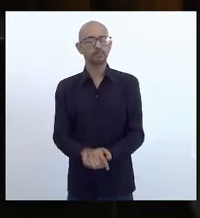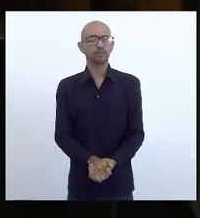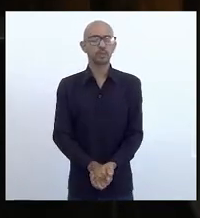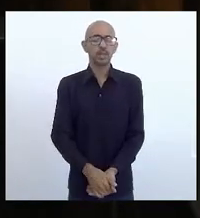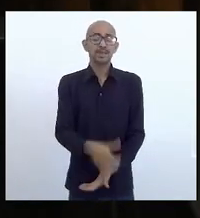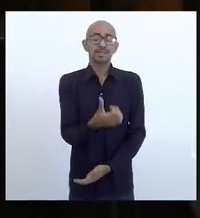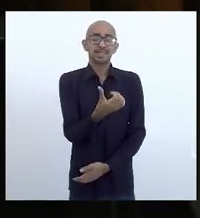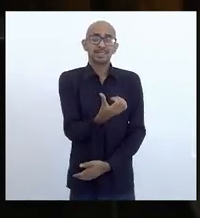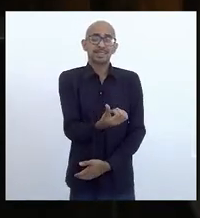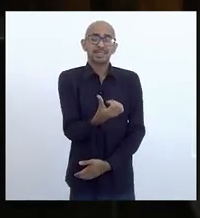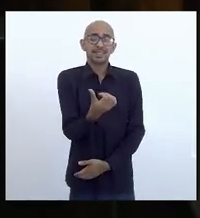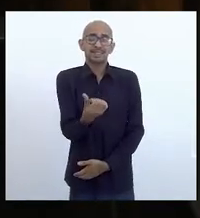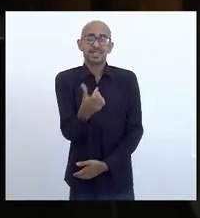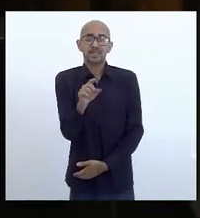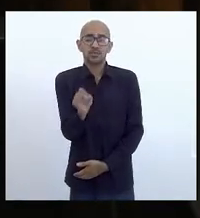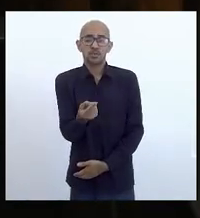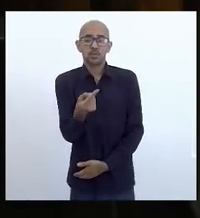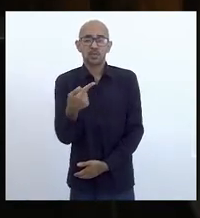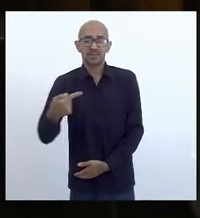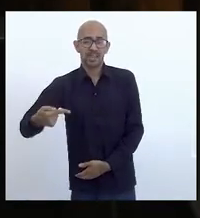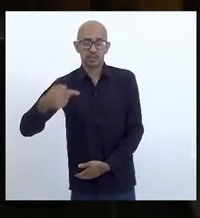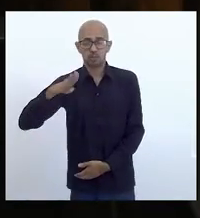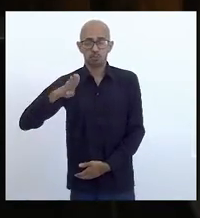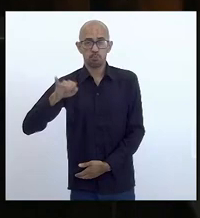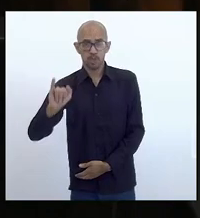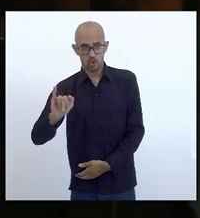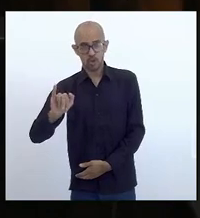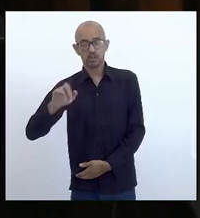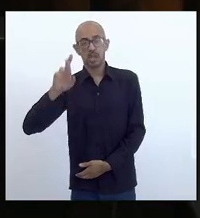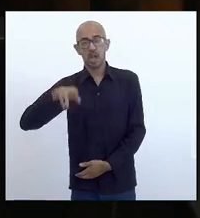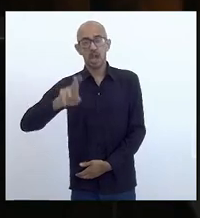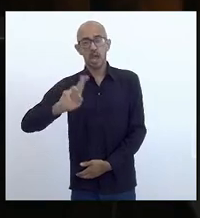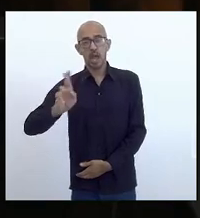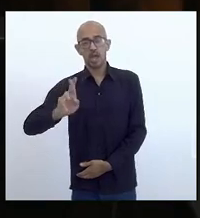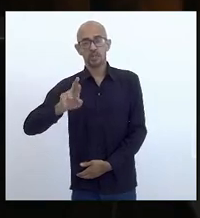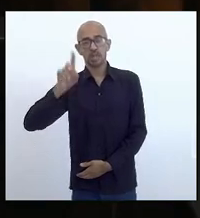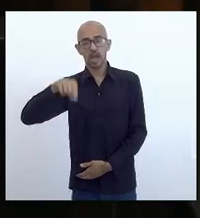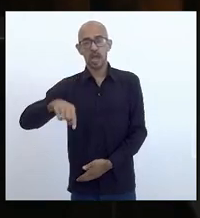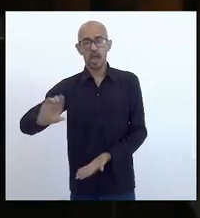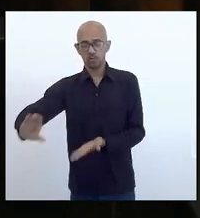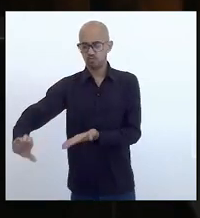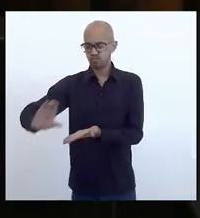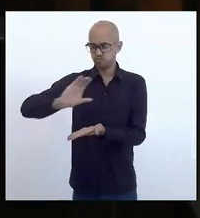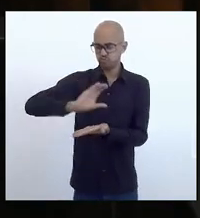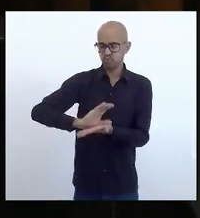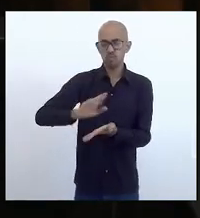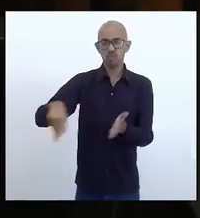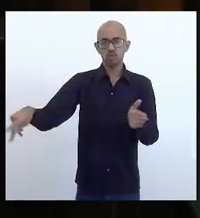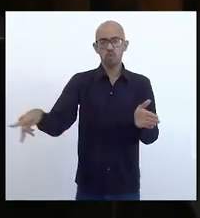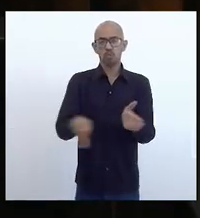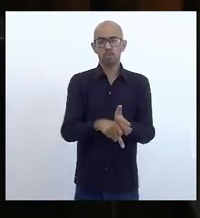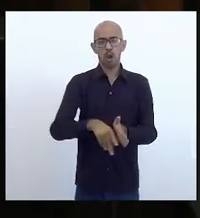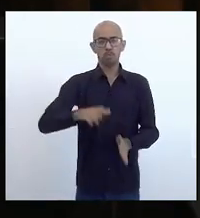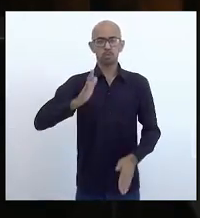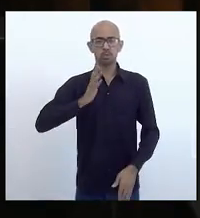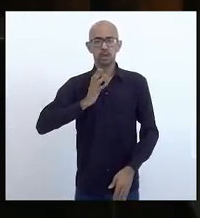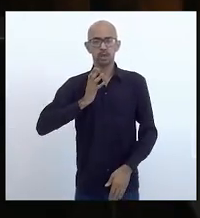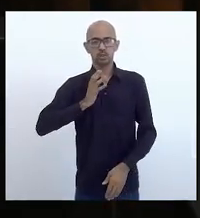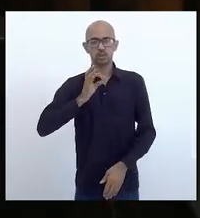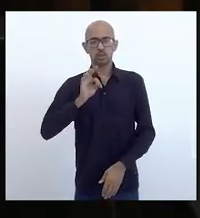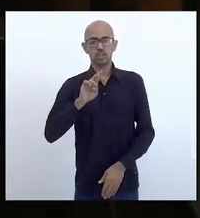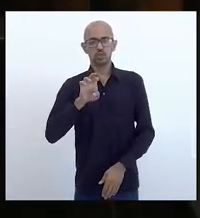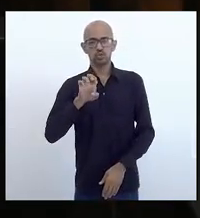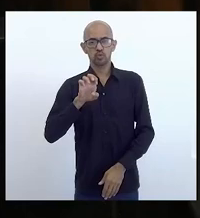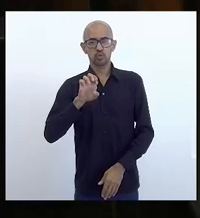66,7 bilhões serão oriundos dos recursos do Tesouro e de